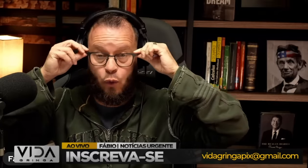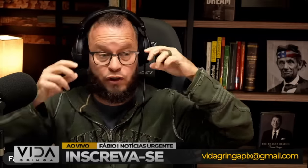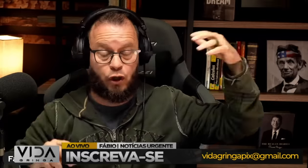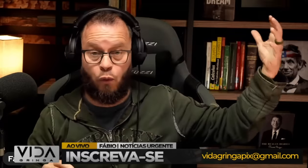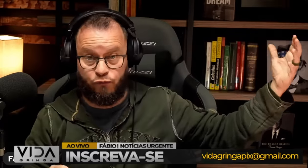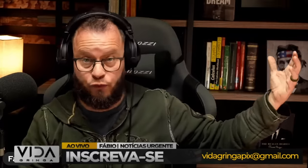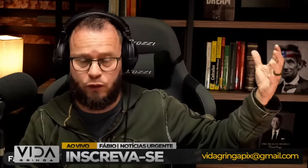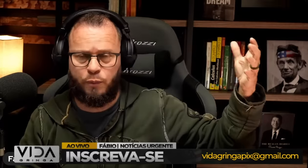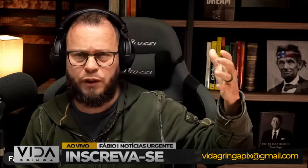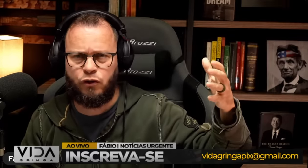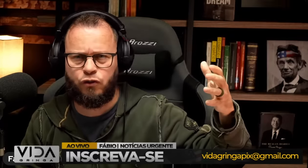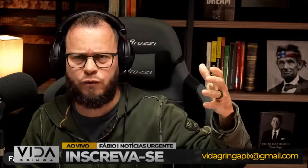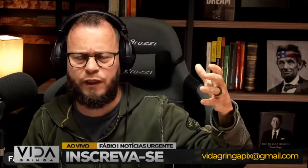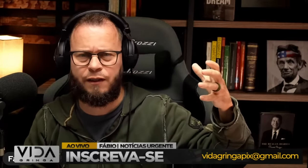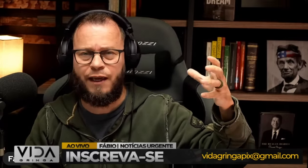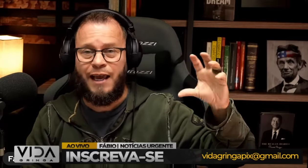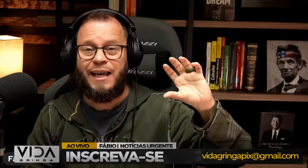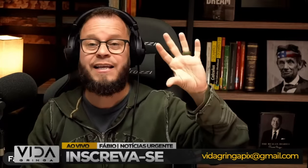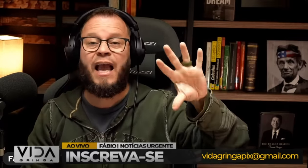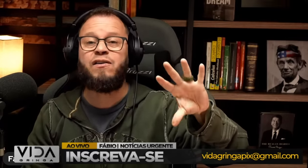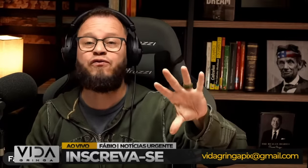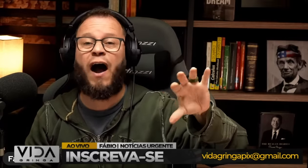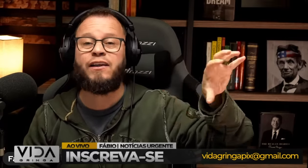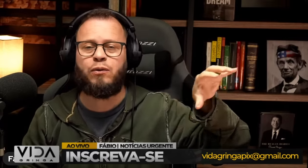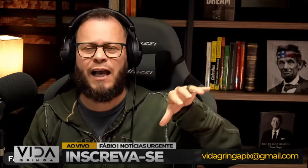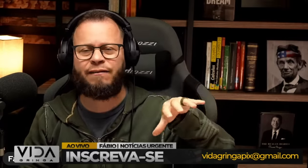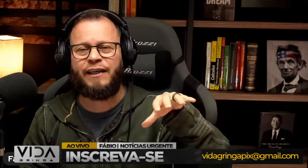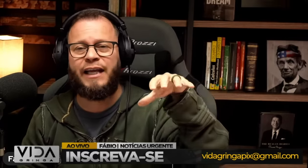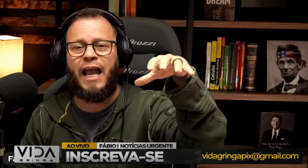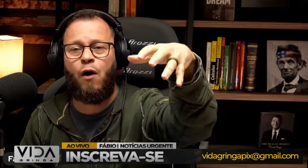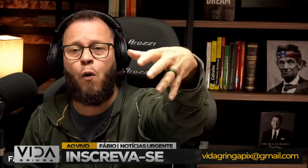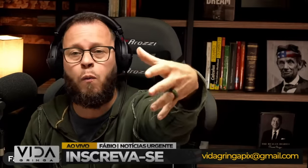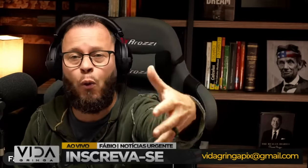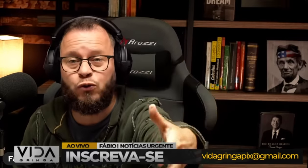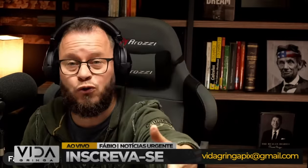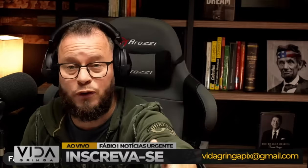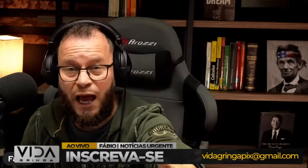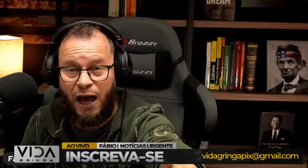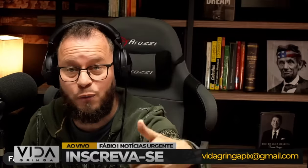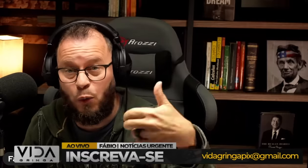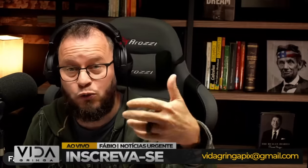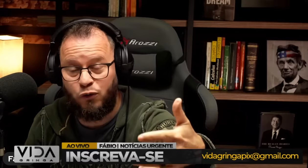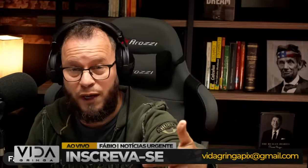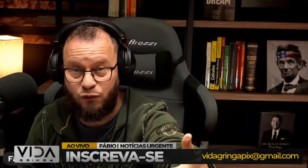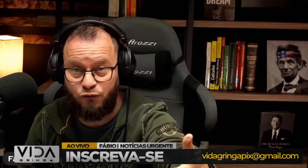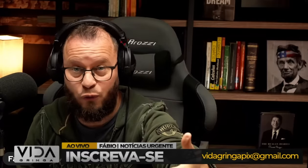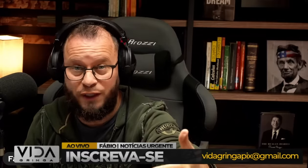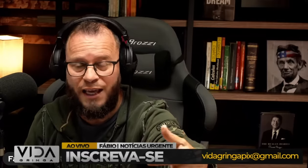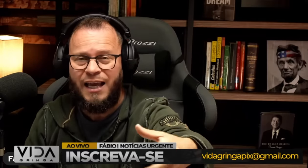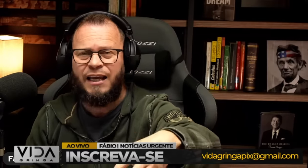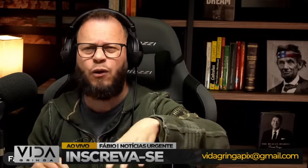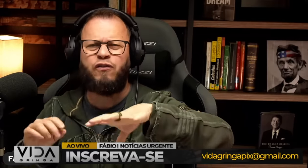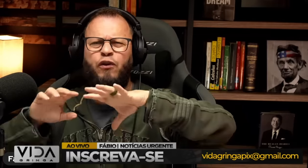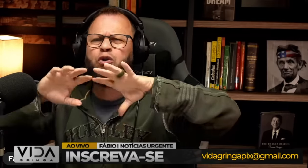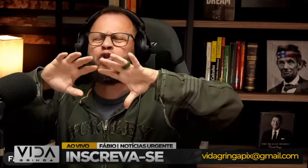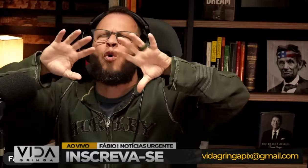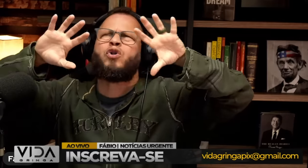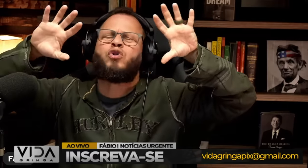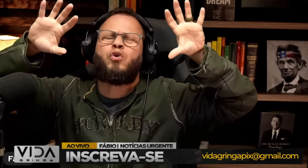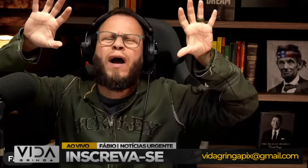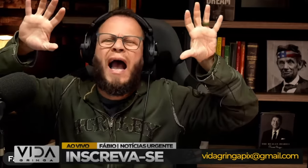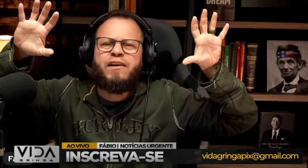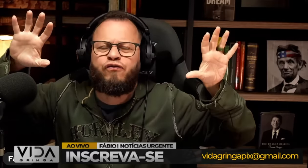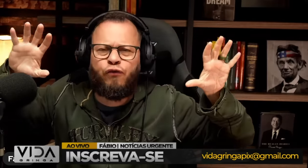onde ele convida o ministro dele e quem vai no lugar dele é o bolsonaro bolsonaro foi então ele ficou